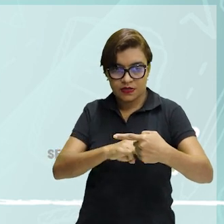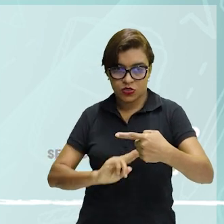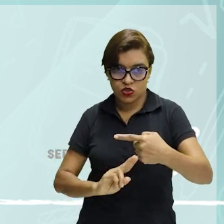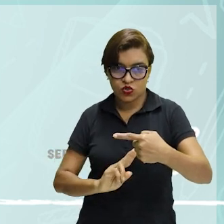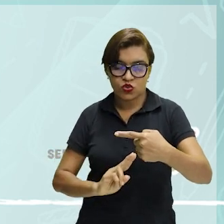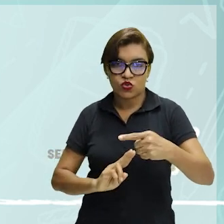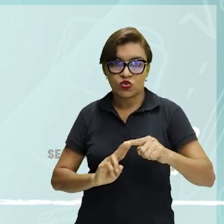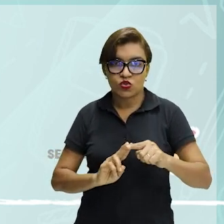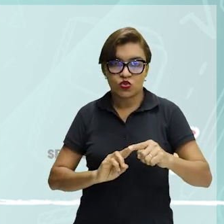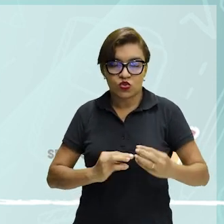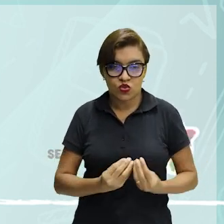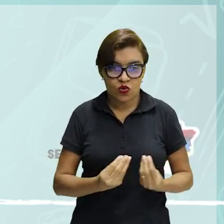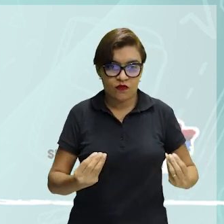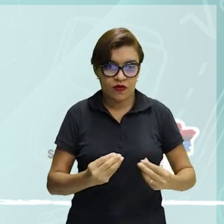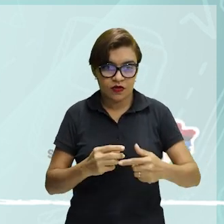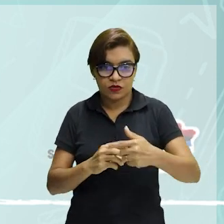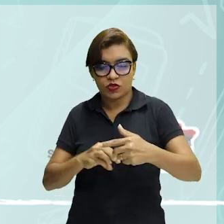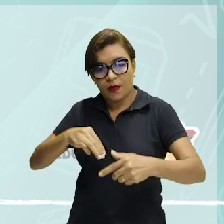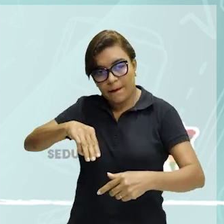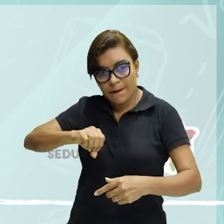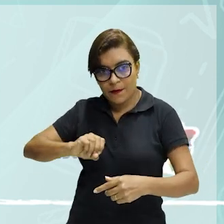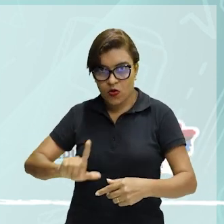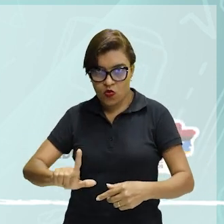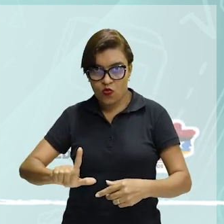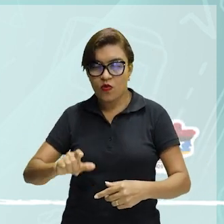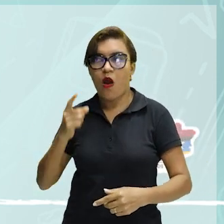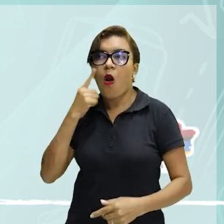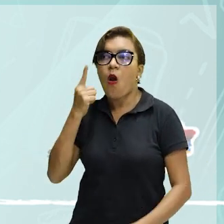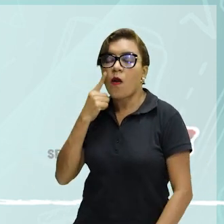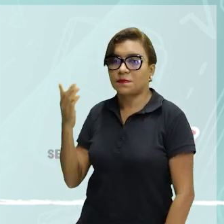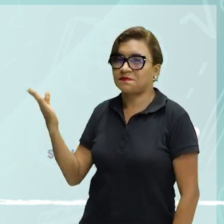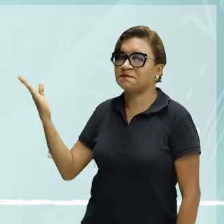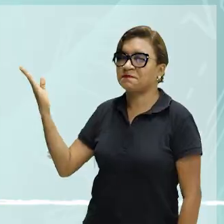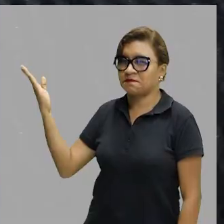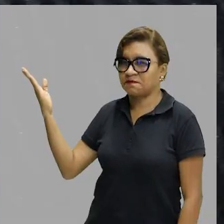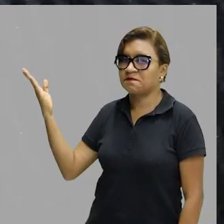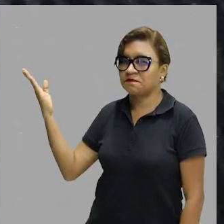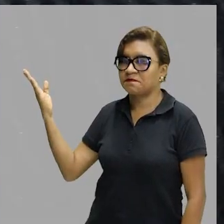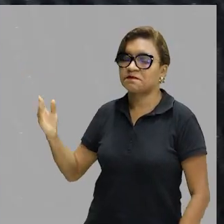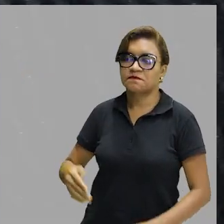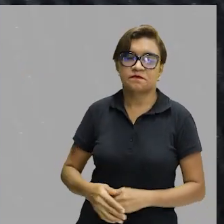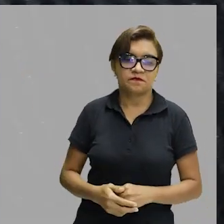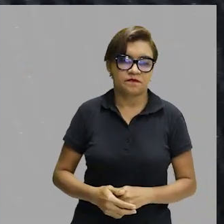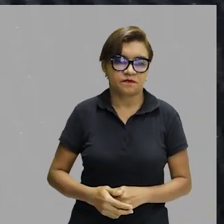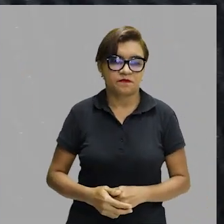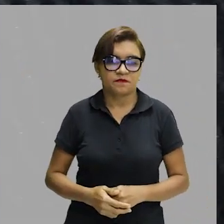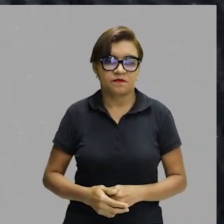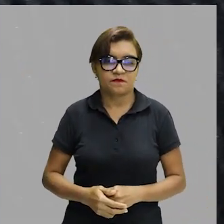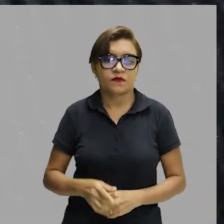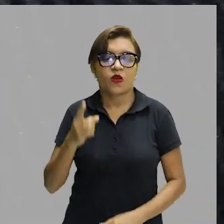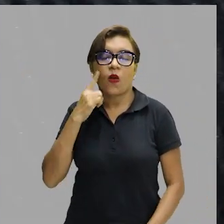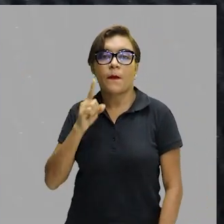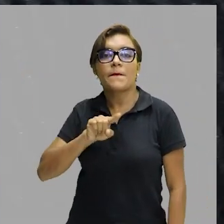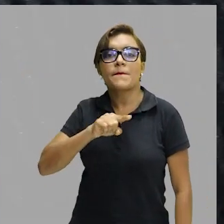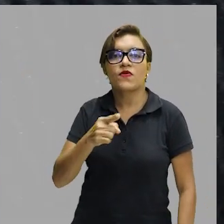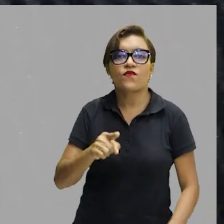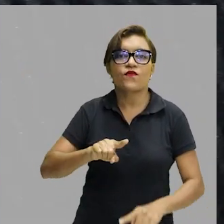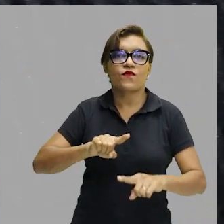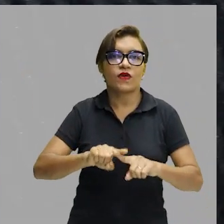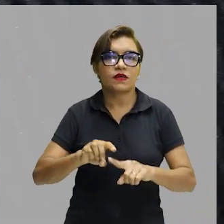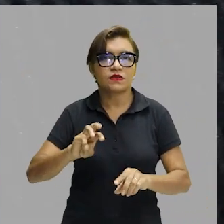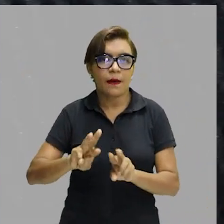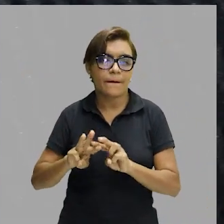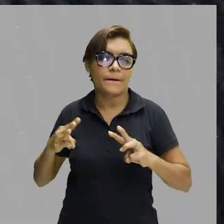gramas vezes o mol, a massa molar do soluto. Então, 1000 vezes a massa em gramas